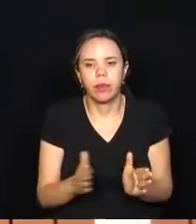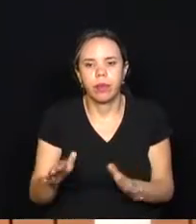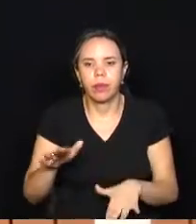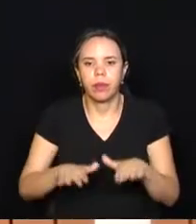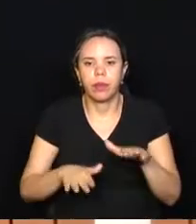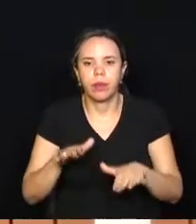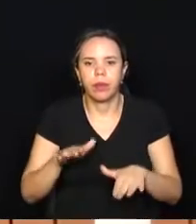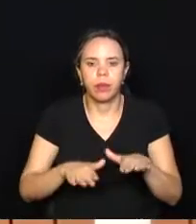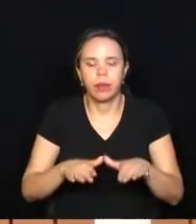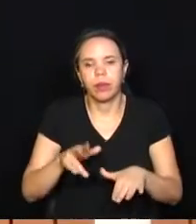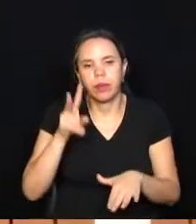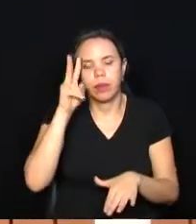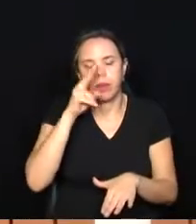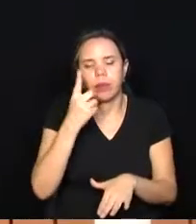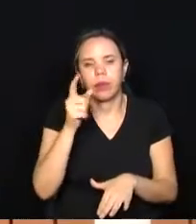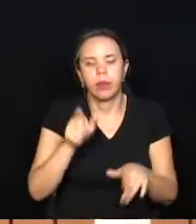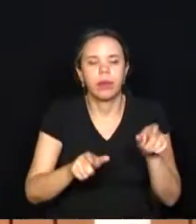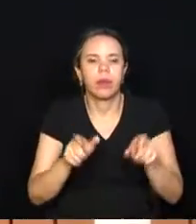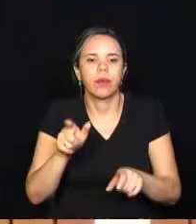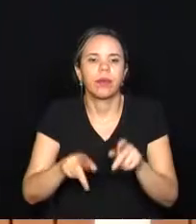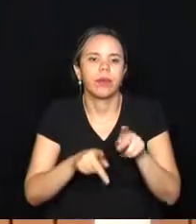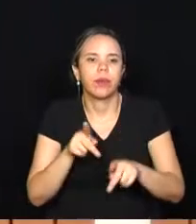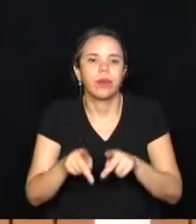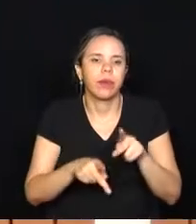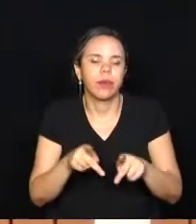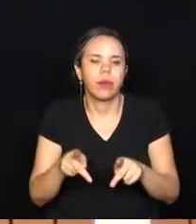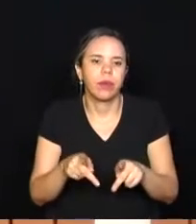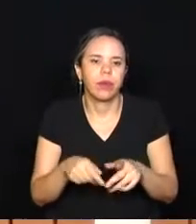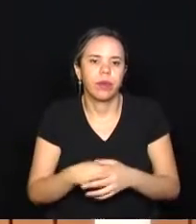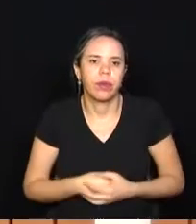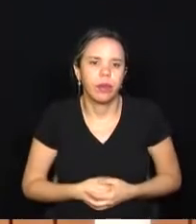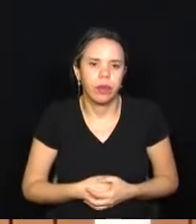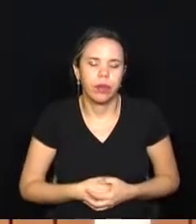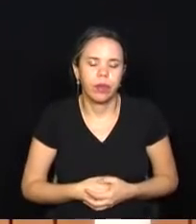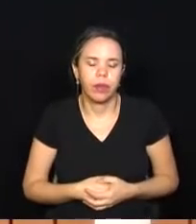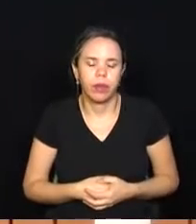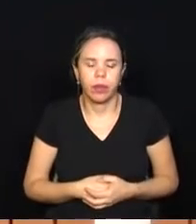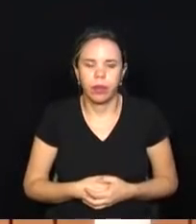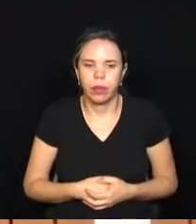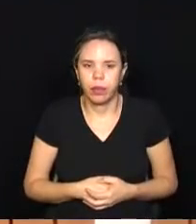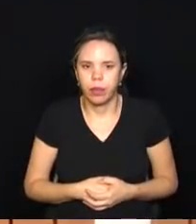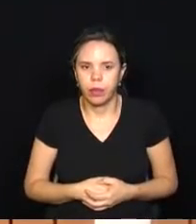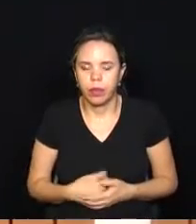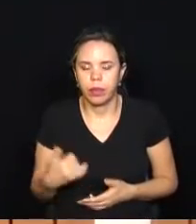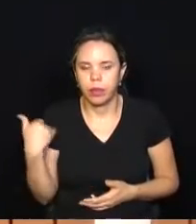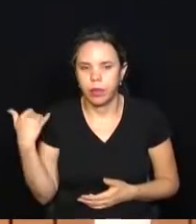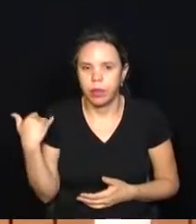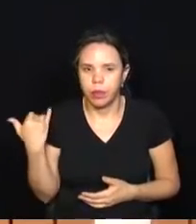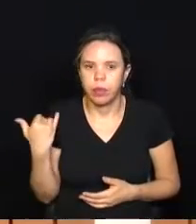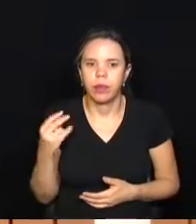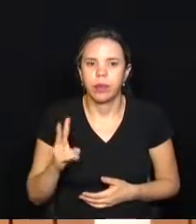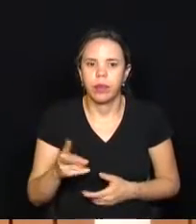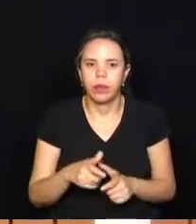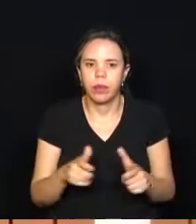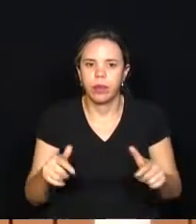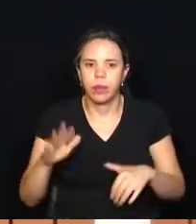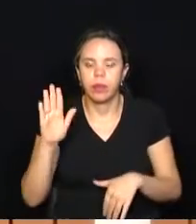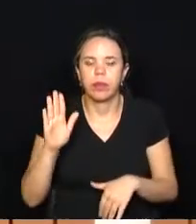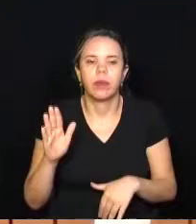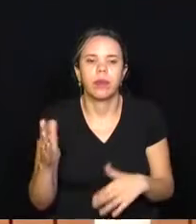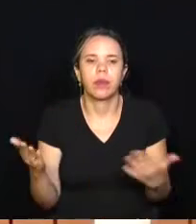dependendo do histórico individual, do histórico coletivo, né, a idade vai ser cada vez maior.